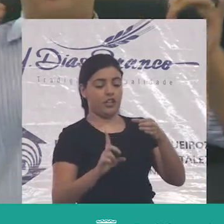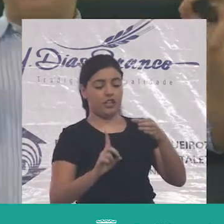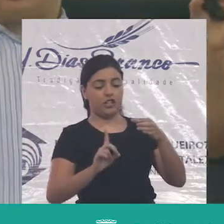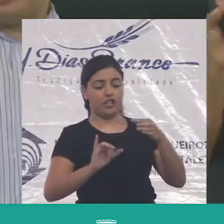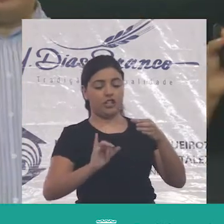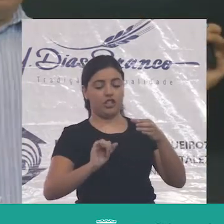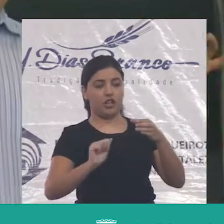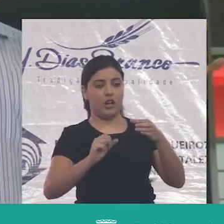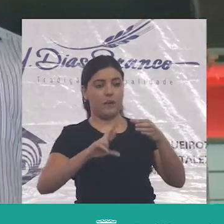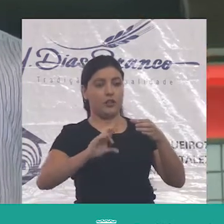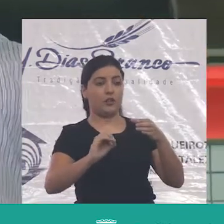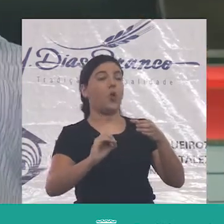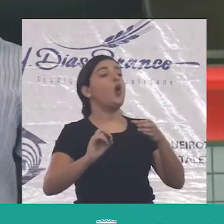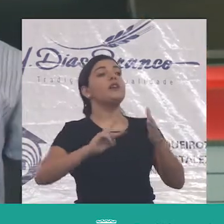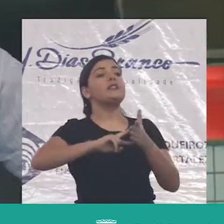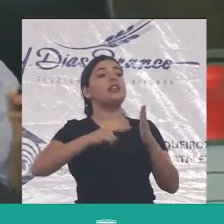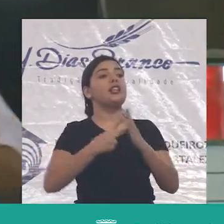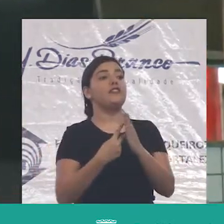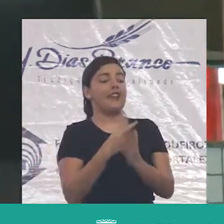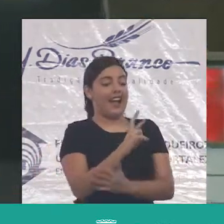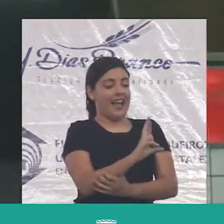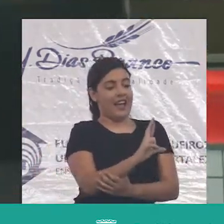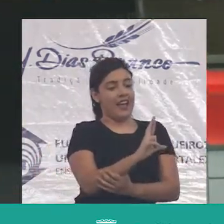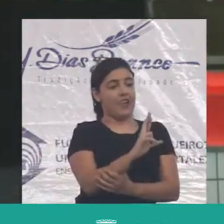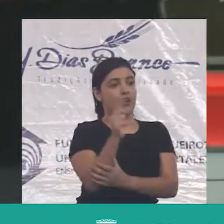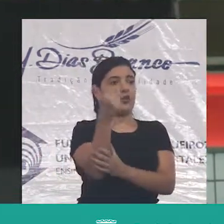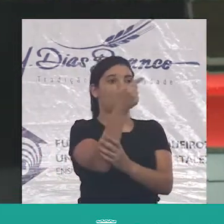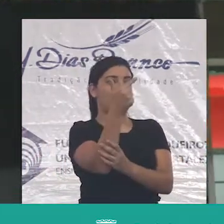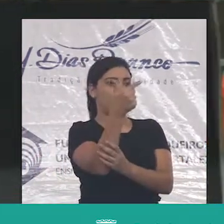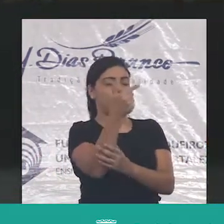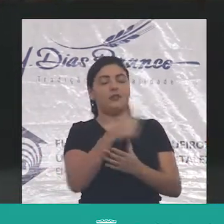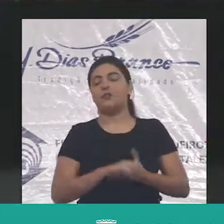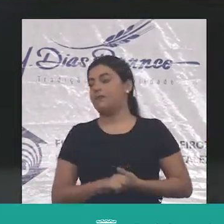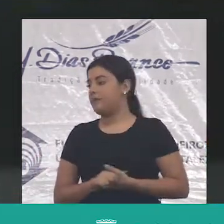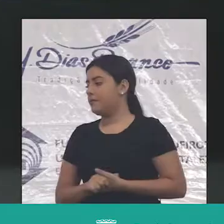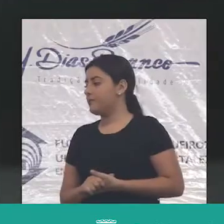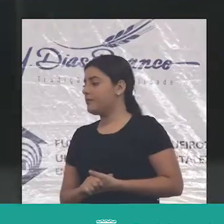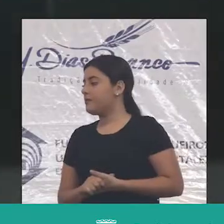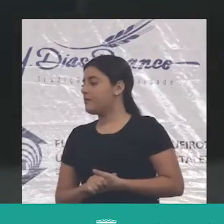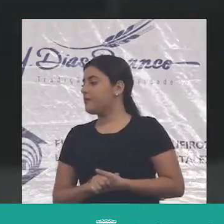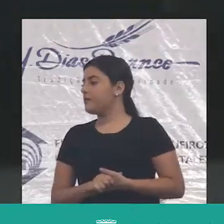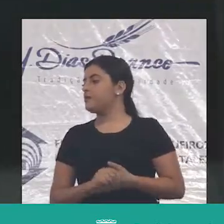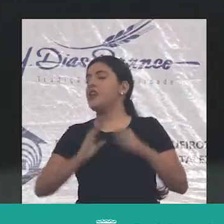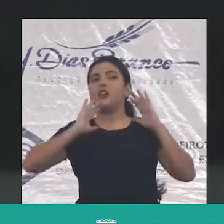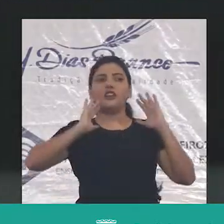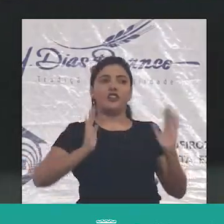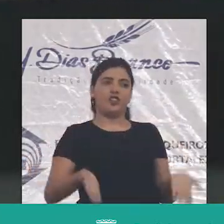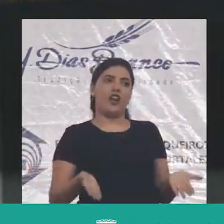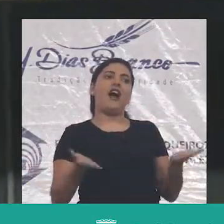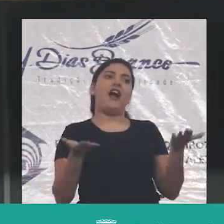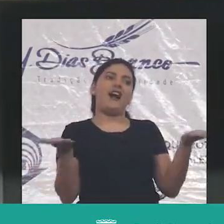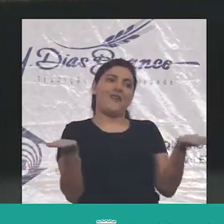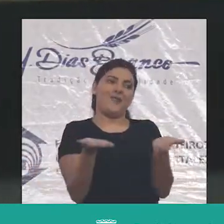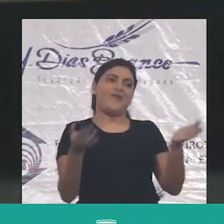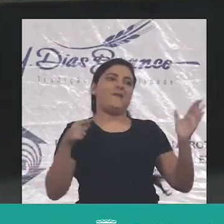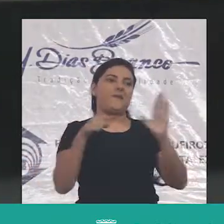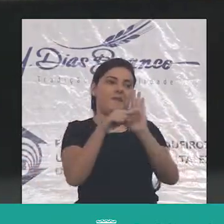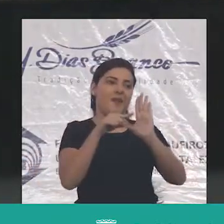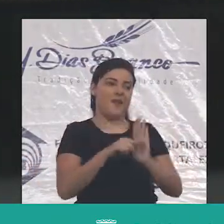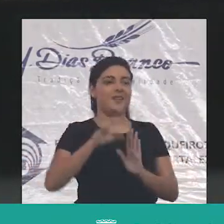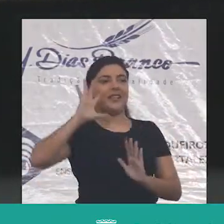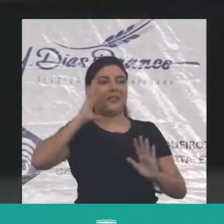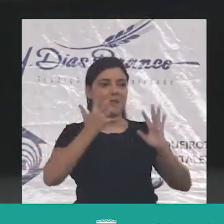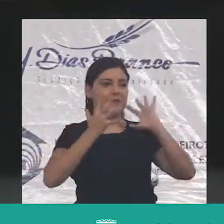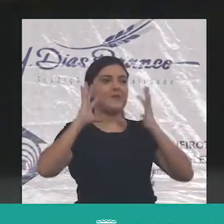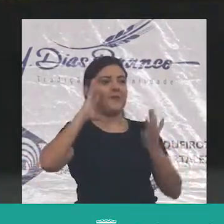ao dobro do raio. Tá ok? Tendo falado isso aí, eu acho que já dá para a gente brincar um pouquinho mais, né? Já dá para